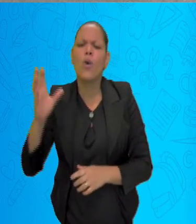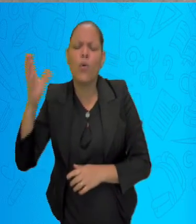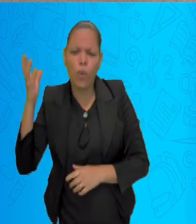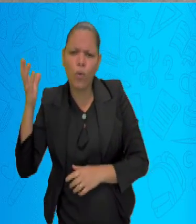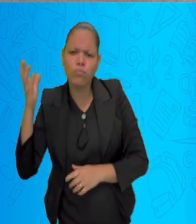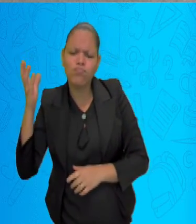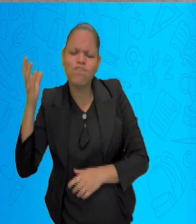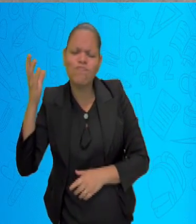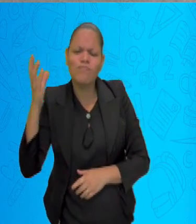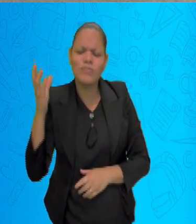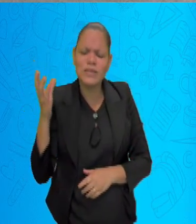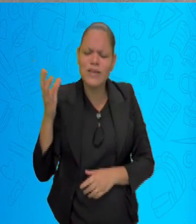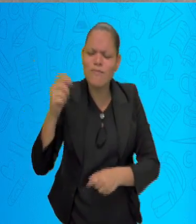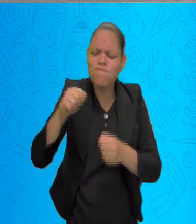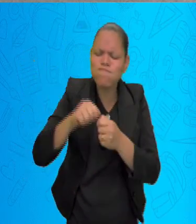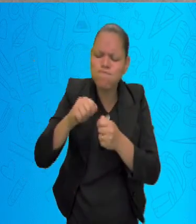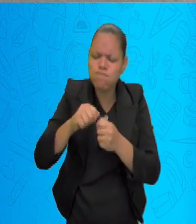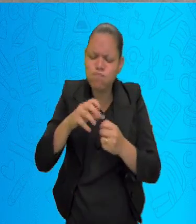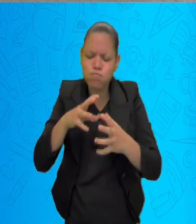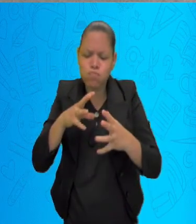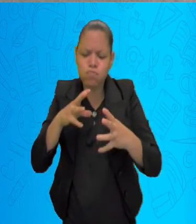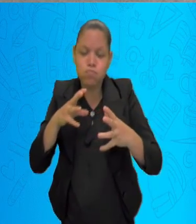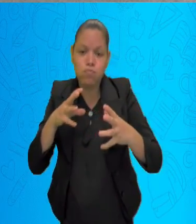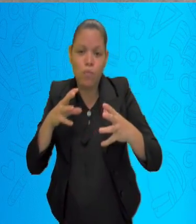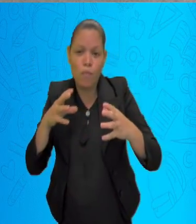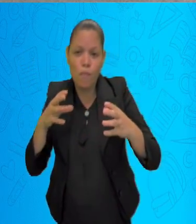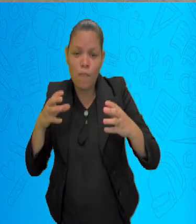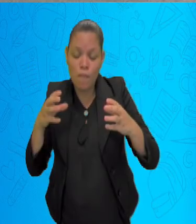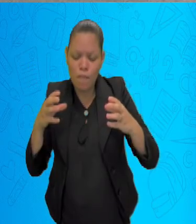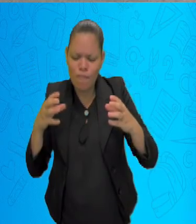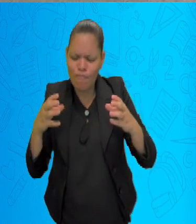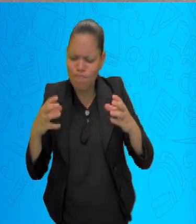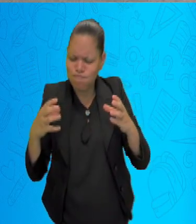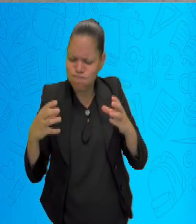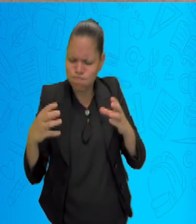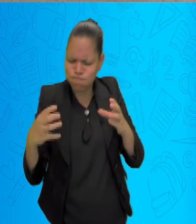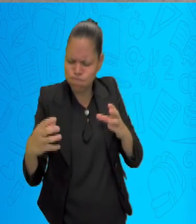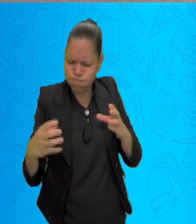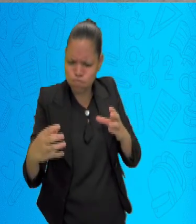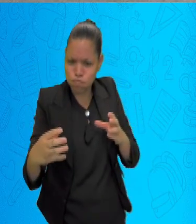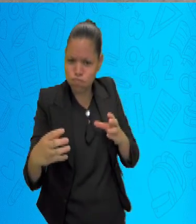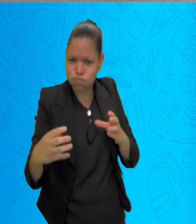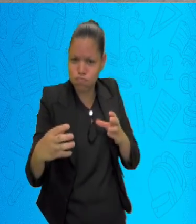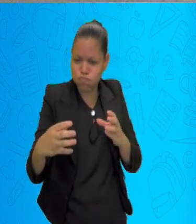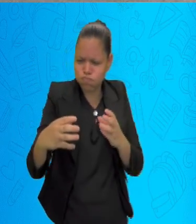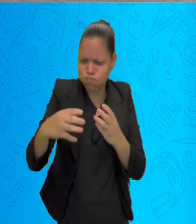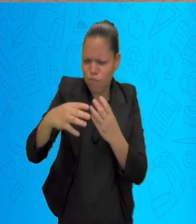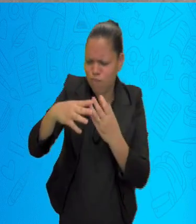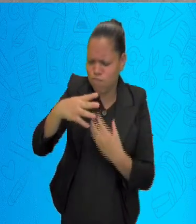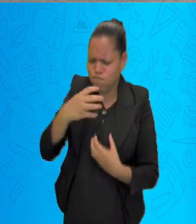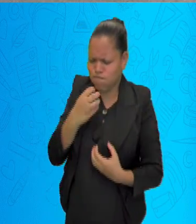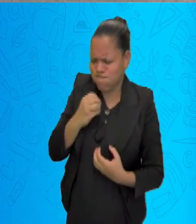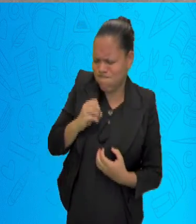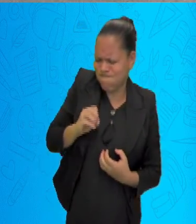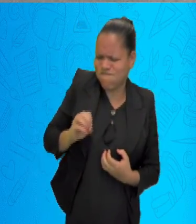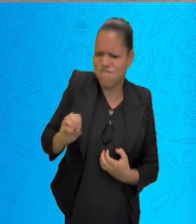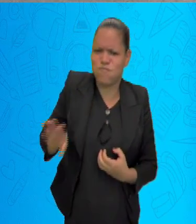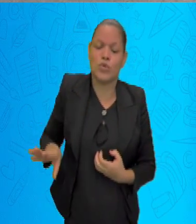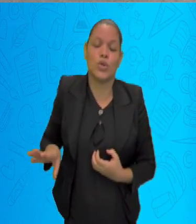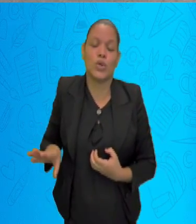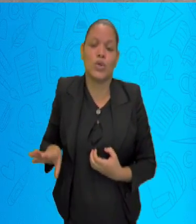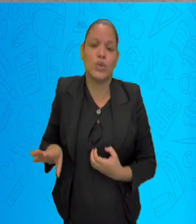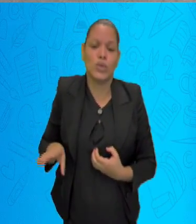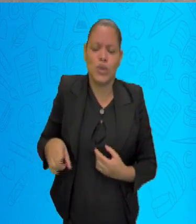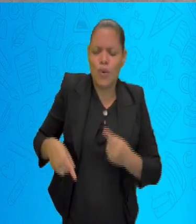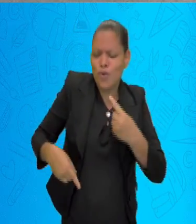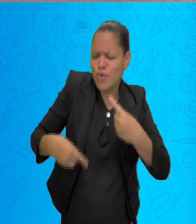contudo, acabou criando um mecanismo de violenta exclusão política e econômica. Muitas terras